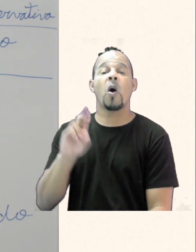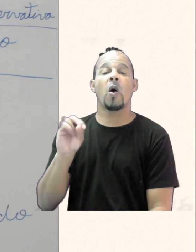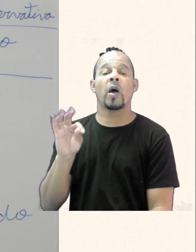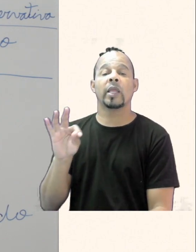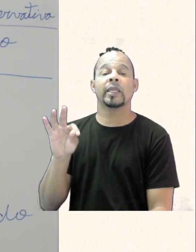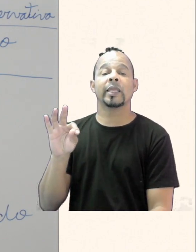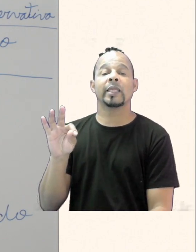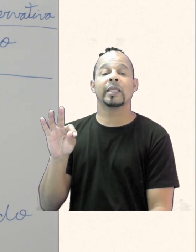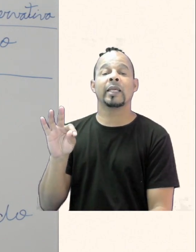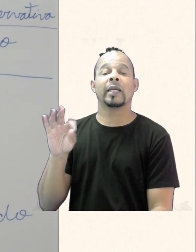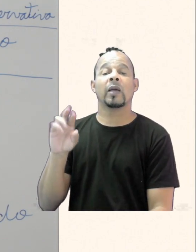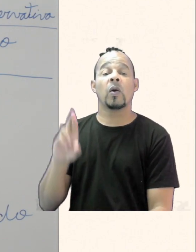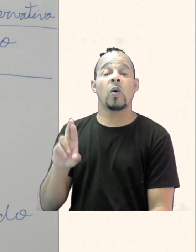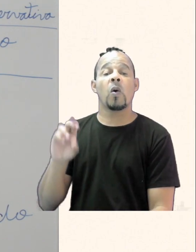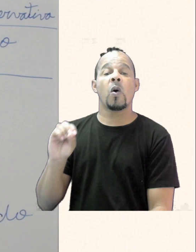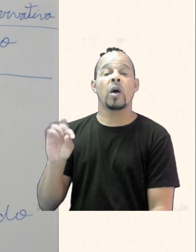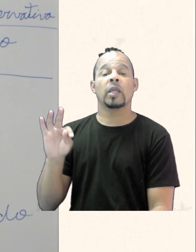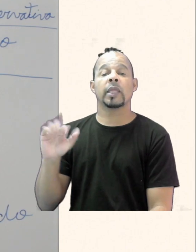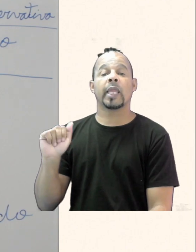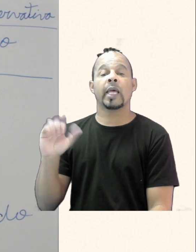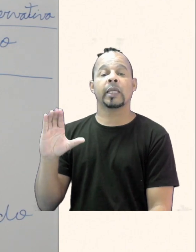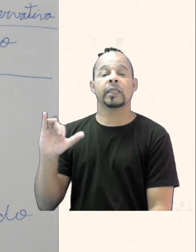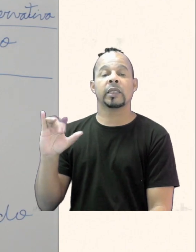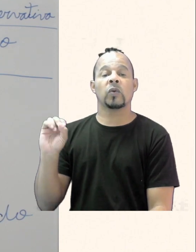Isso aqui é a mesma coisa, ó.